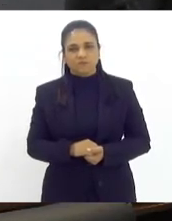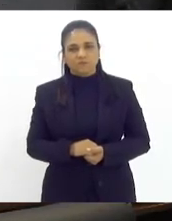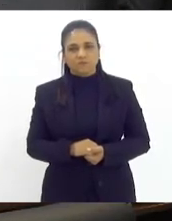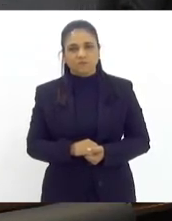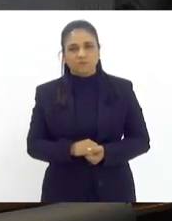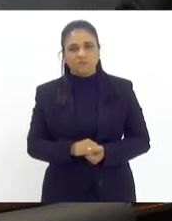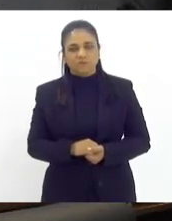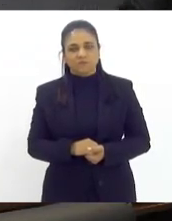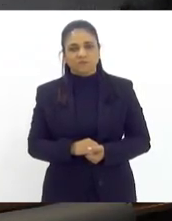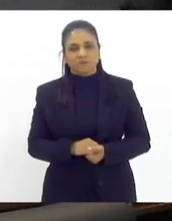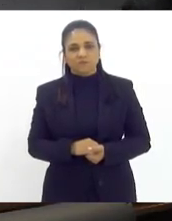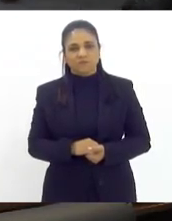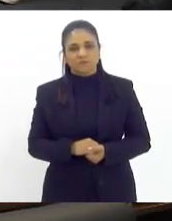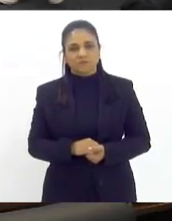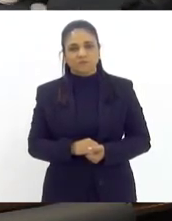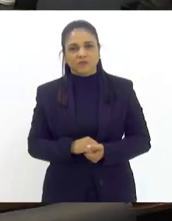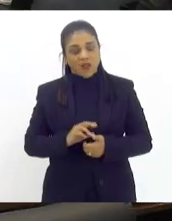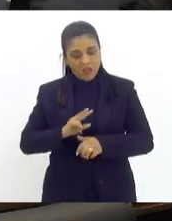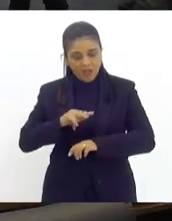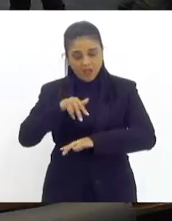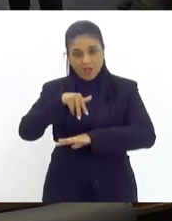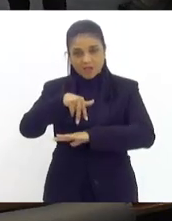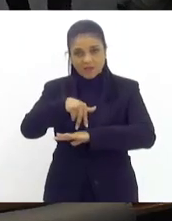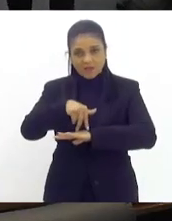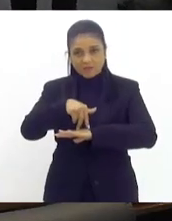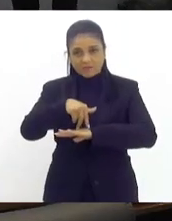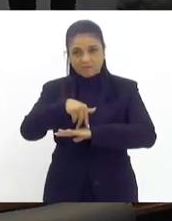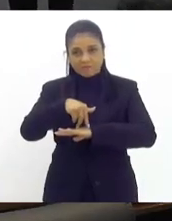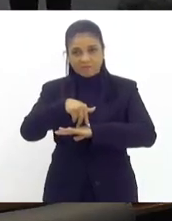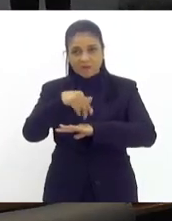sabe que na frente para ele fazer o registro